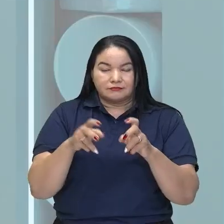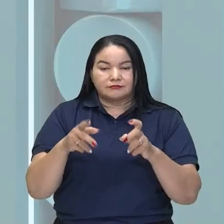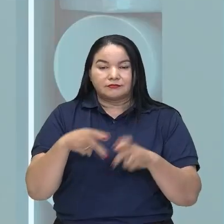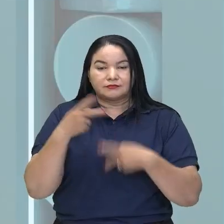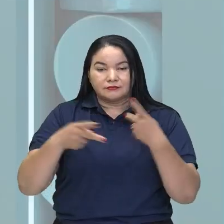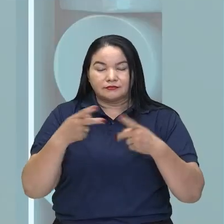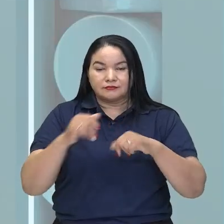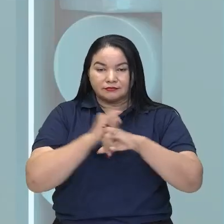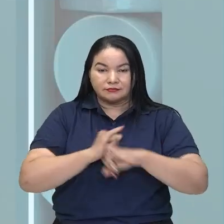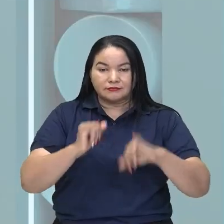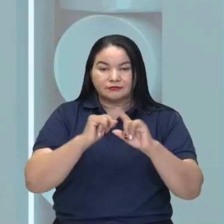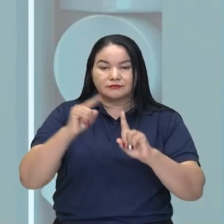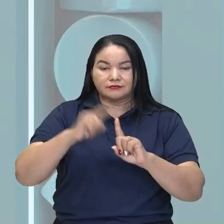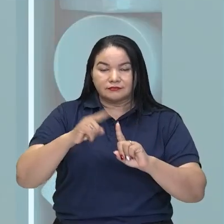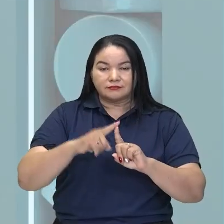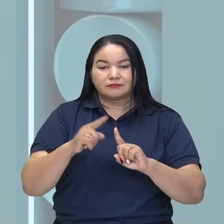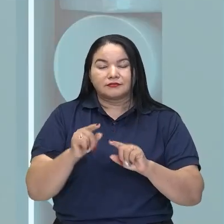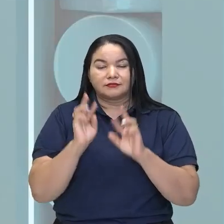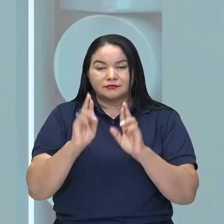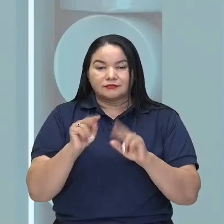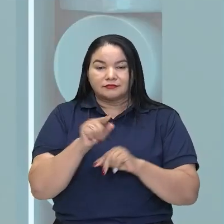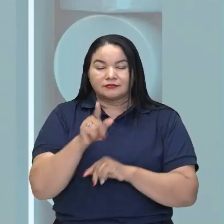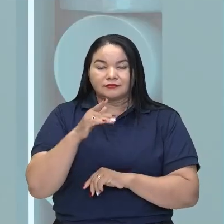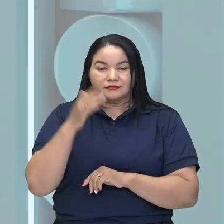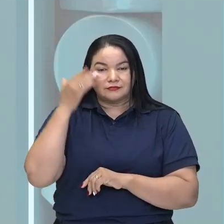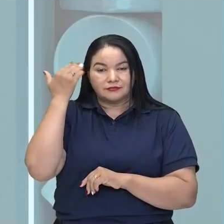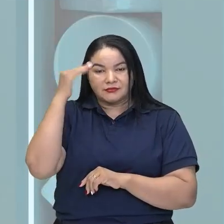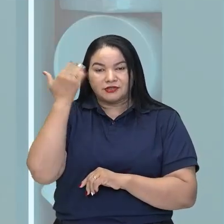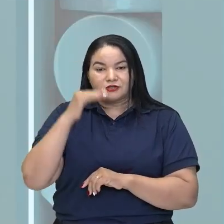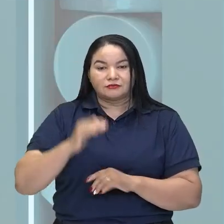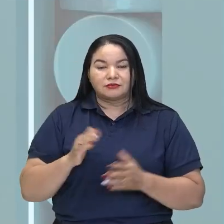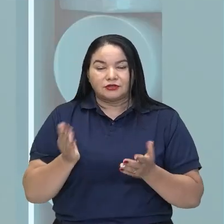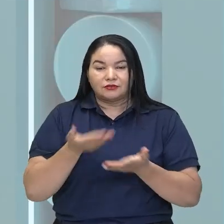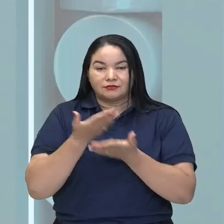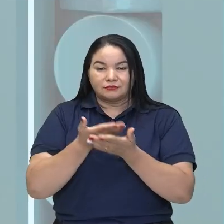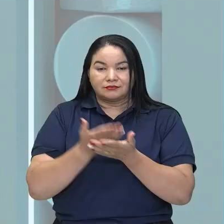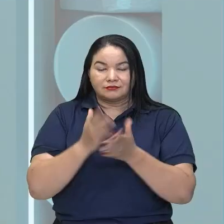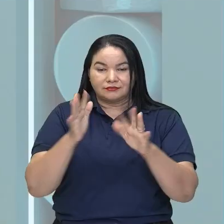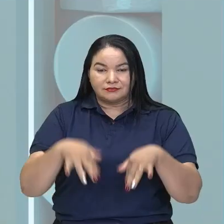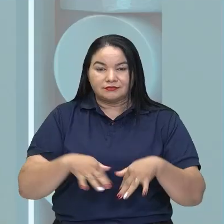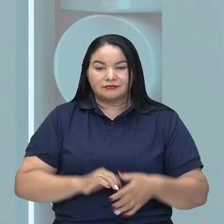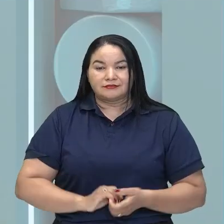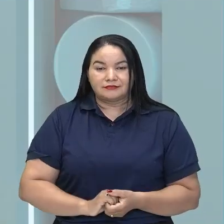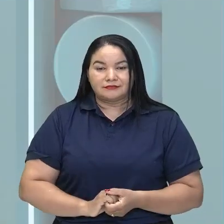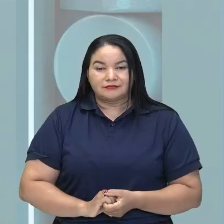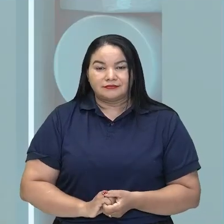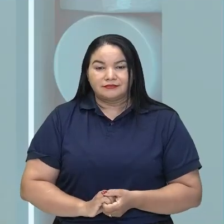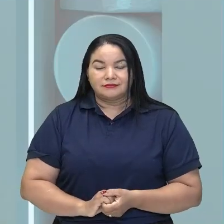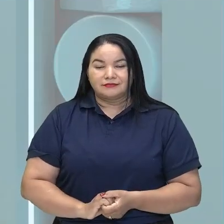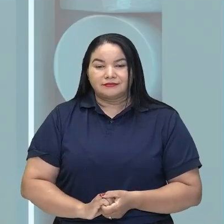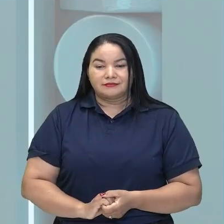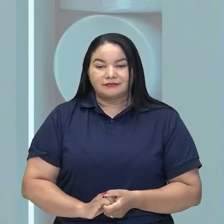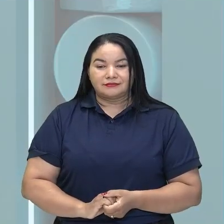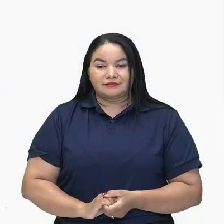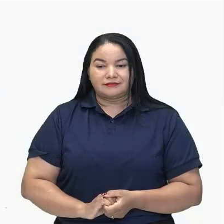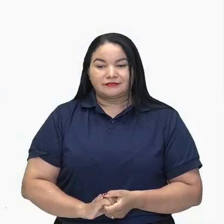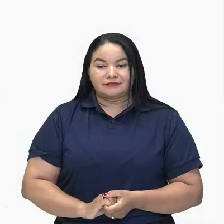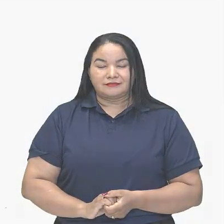os tipos de propaganda. Espero que vocês tenham entendido. E agora encerra-se a nossa aula. E até um próximo momento.